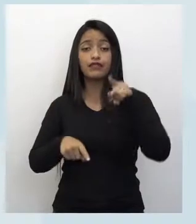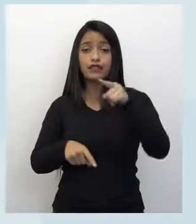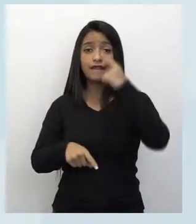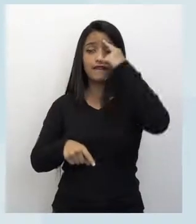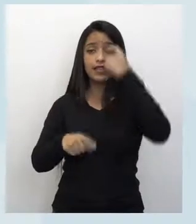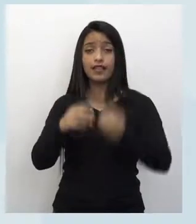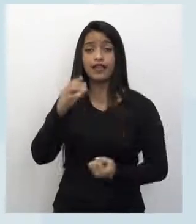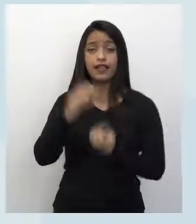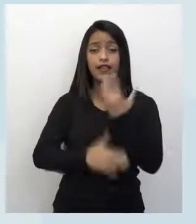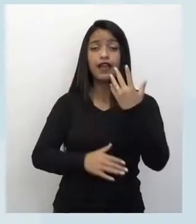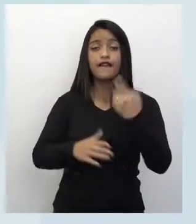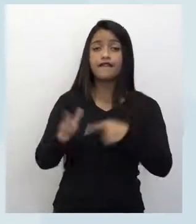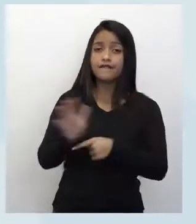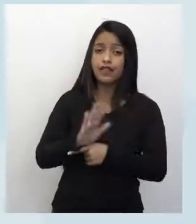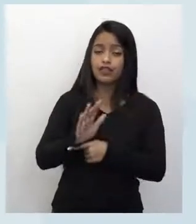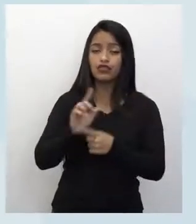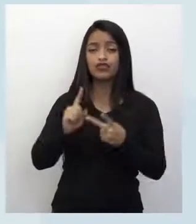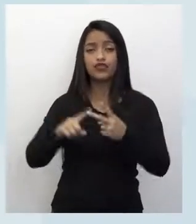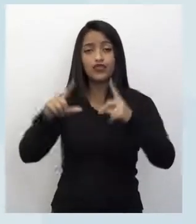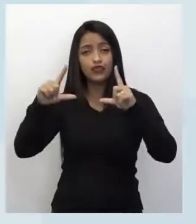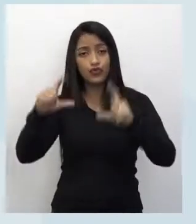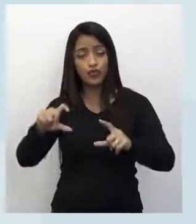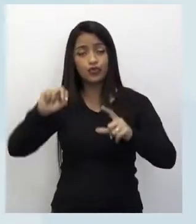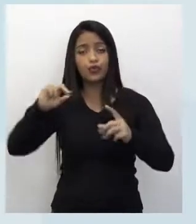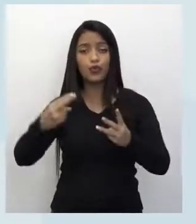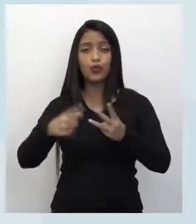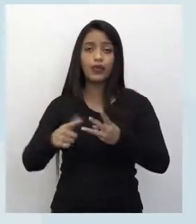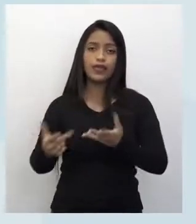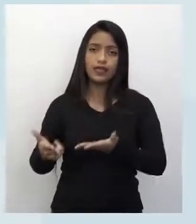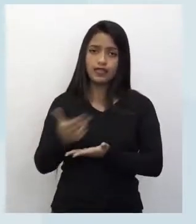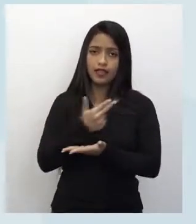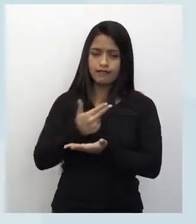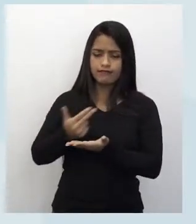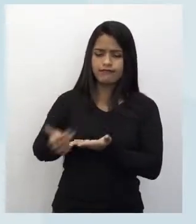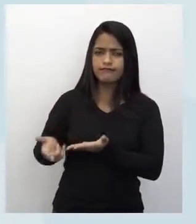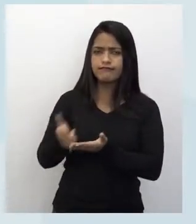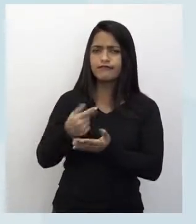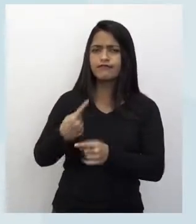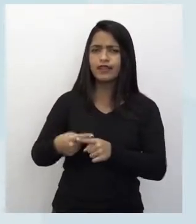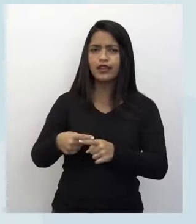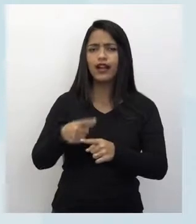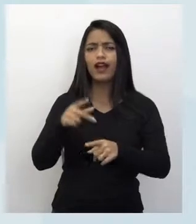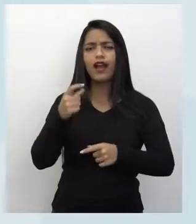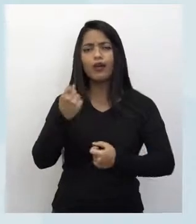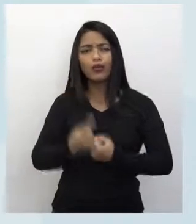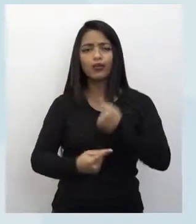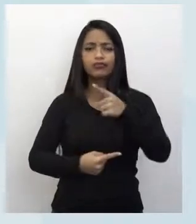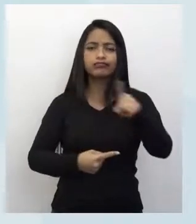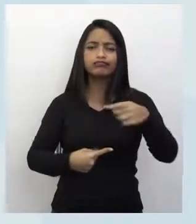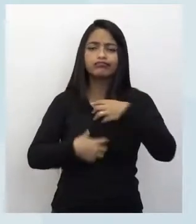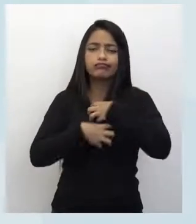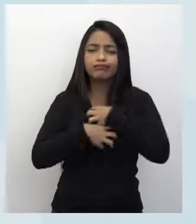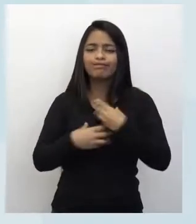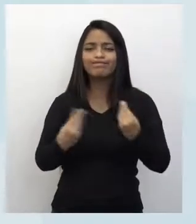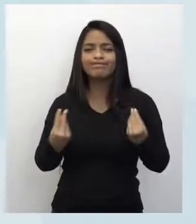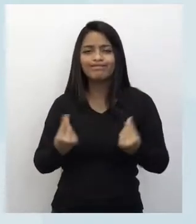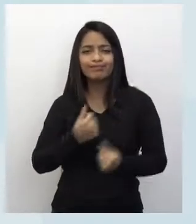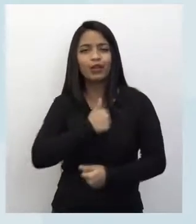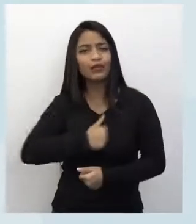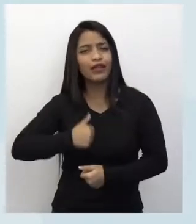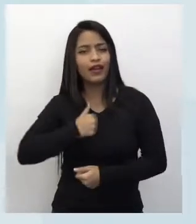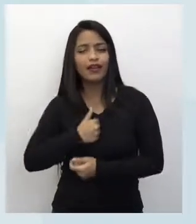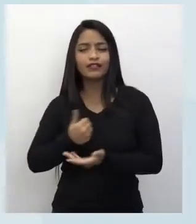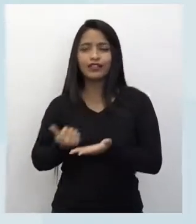faça um desenho. Por que eu coloquei desenho, turma? Porque a galera está sentindo falta de desenhar um pouquinho. Então, dessa vez, eu estou